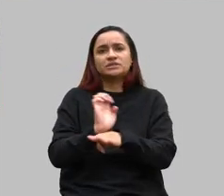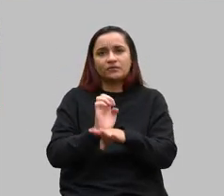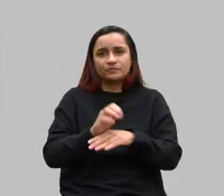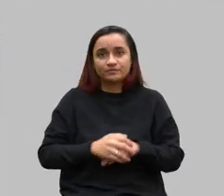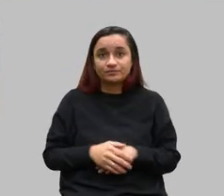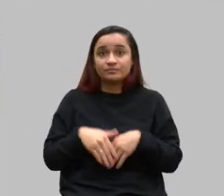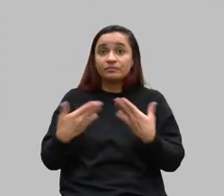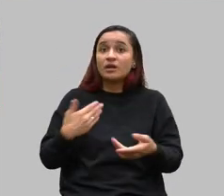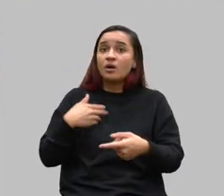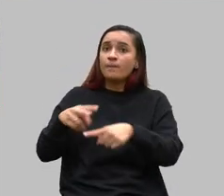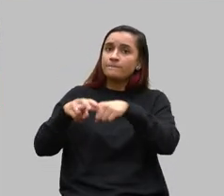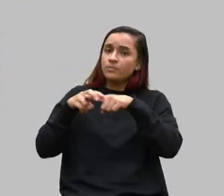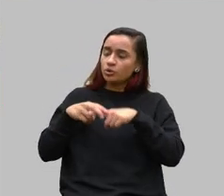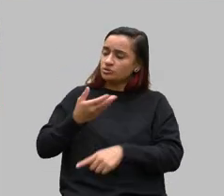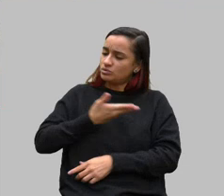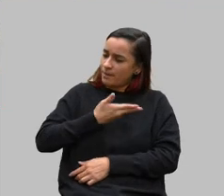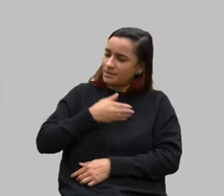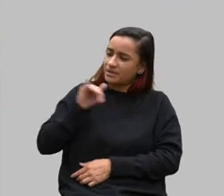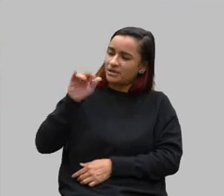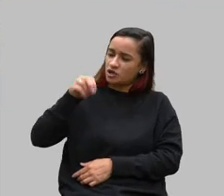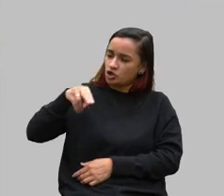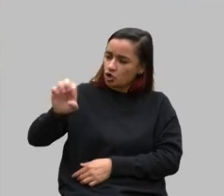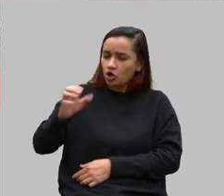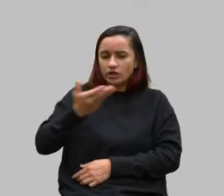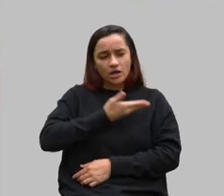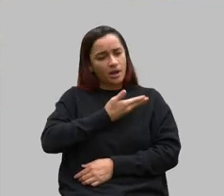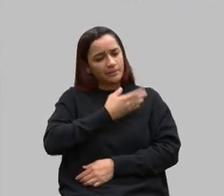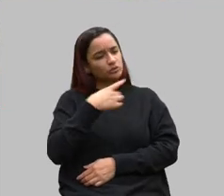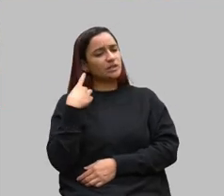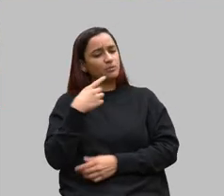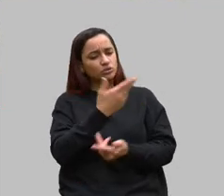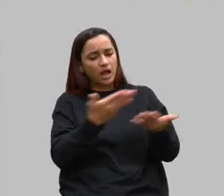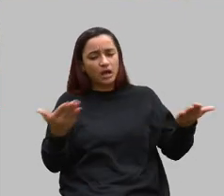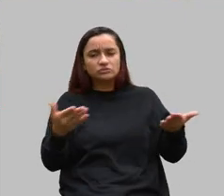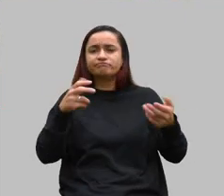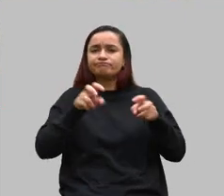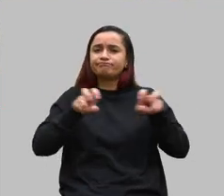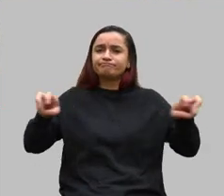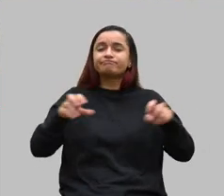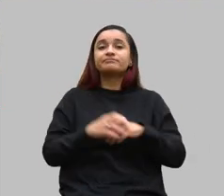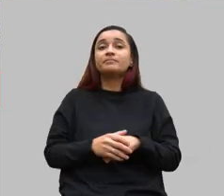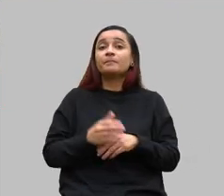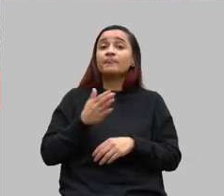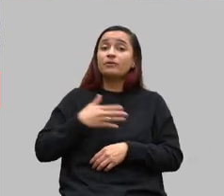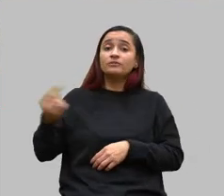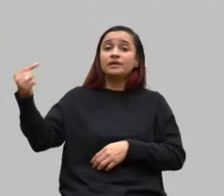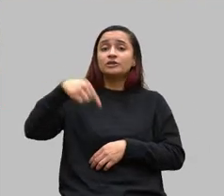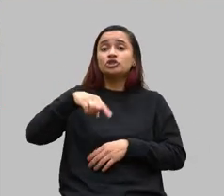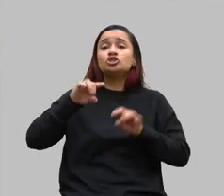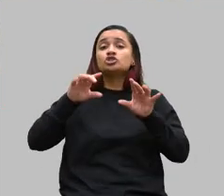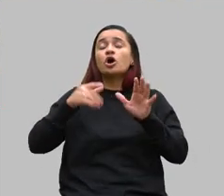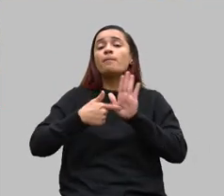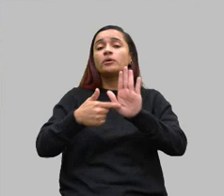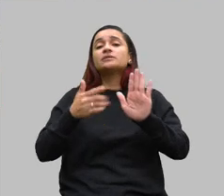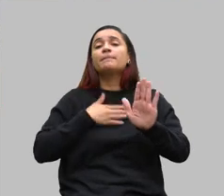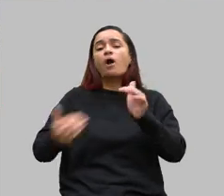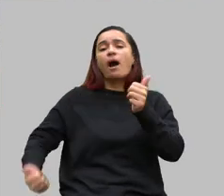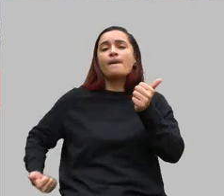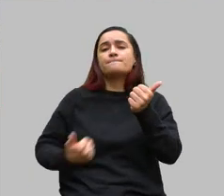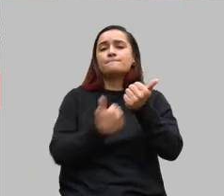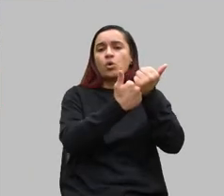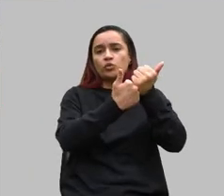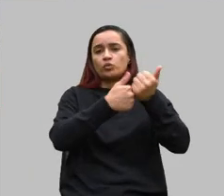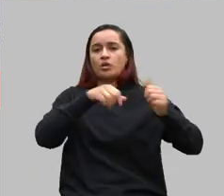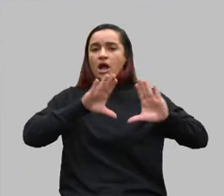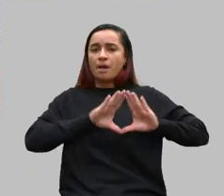Ione queridos deputados queridos amigos que aqui estão a minha fala que apenas de um apoio da casa institucional a esse